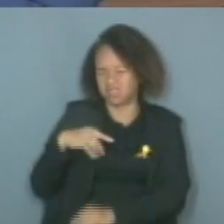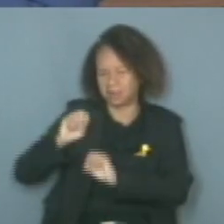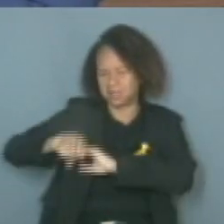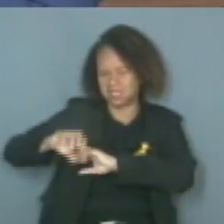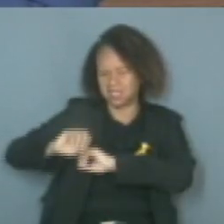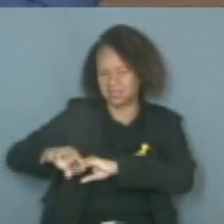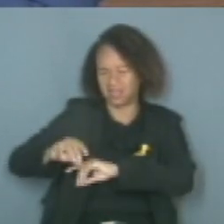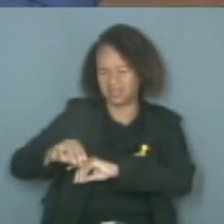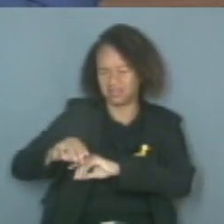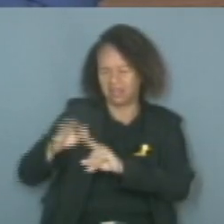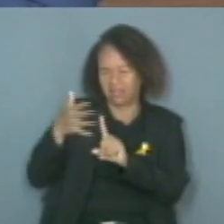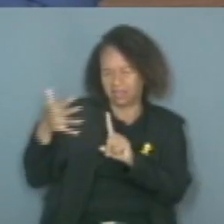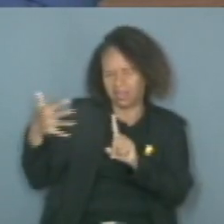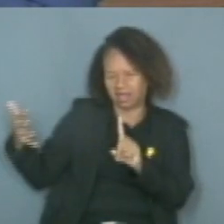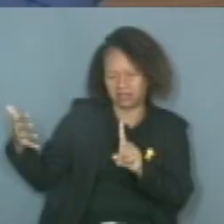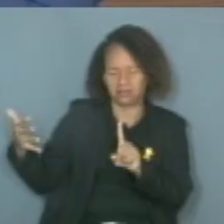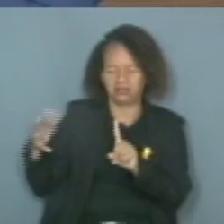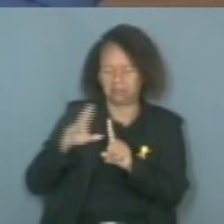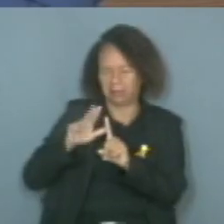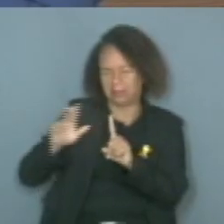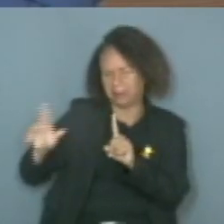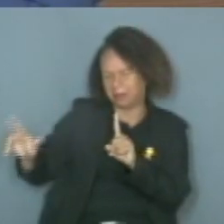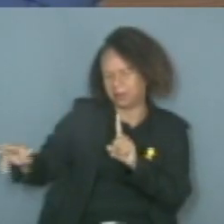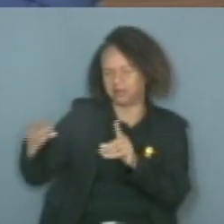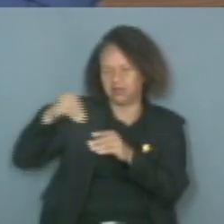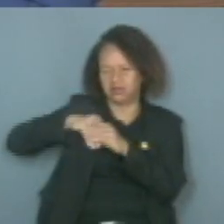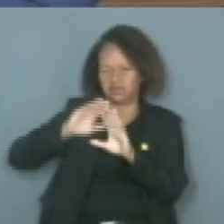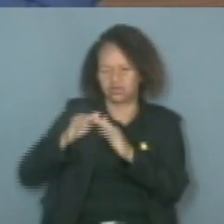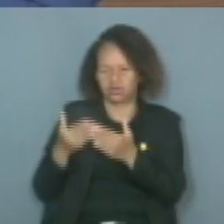ensinado sobre lixo lésbico, gay, transgênero na escola.